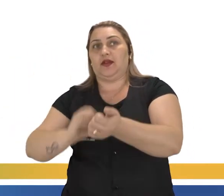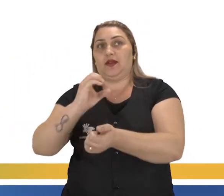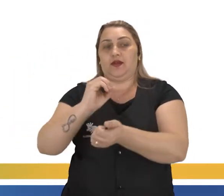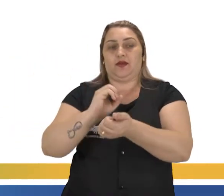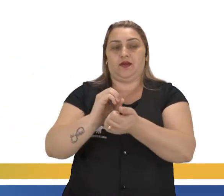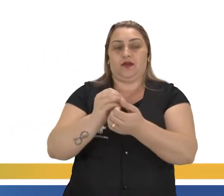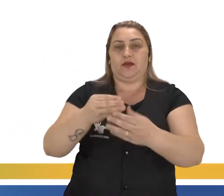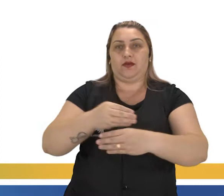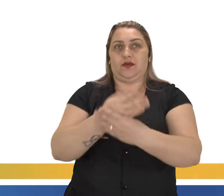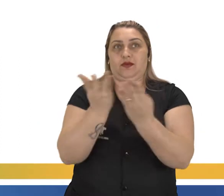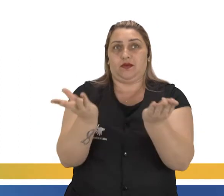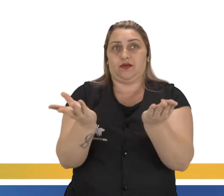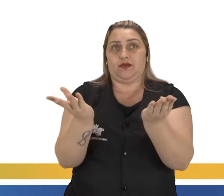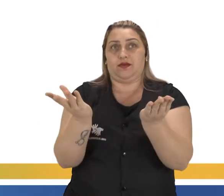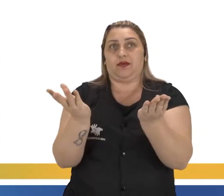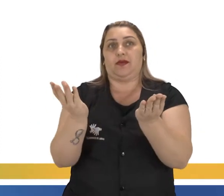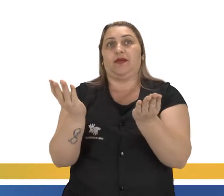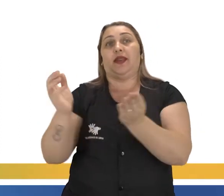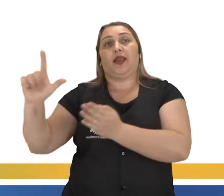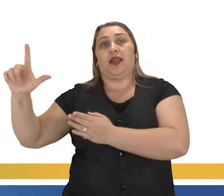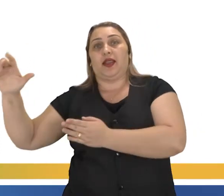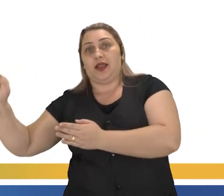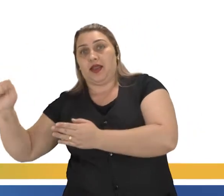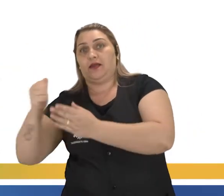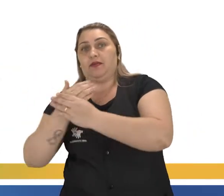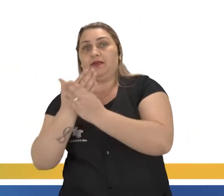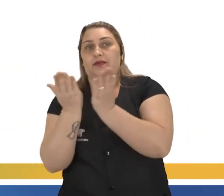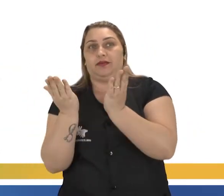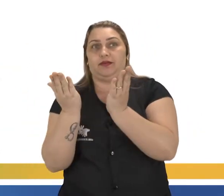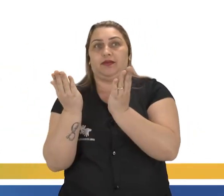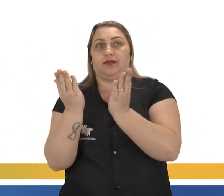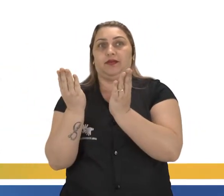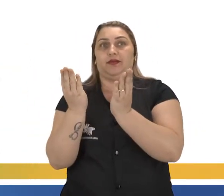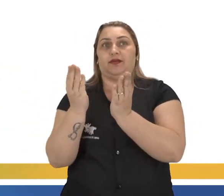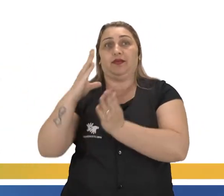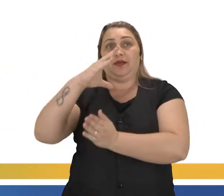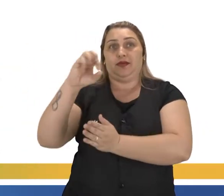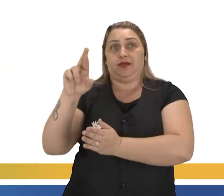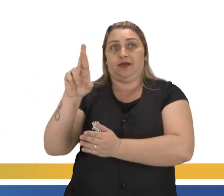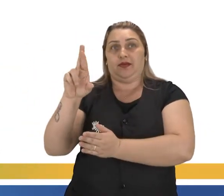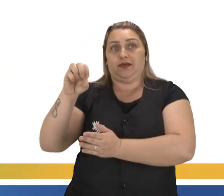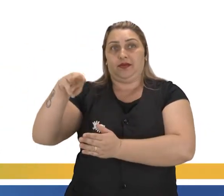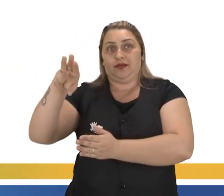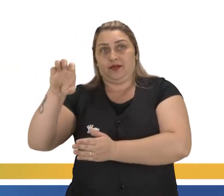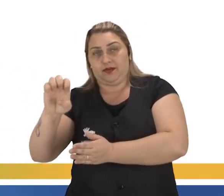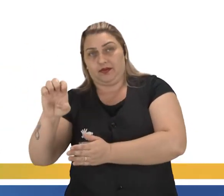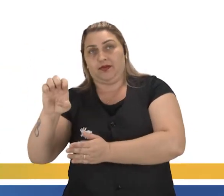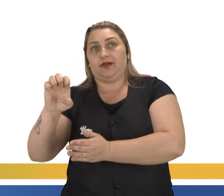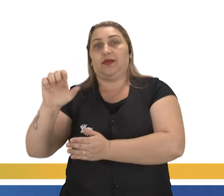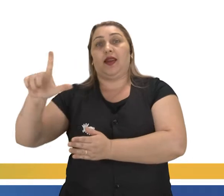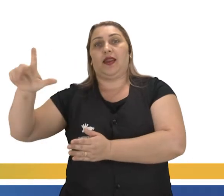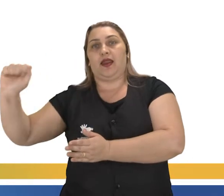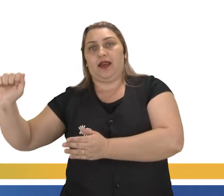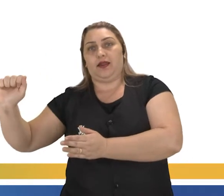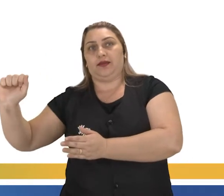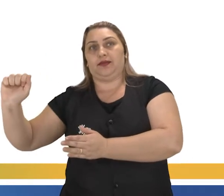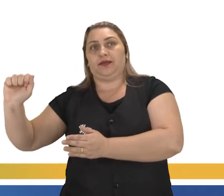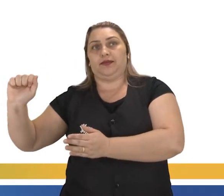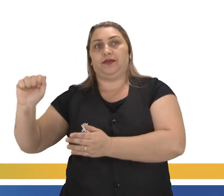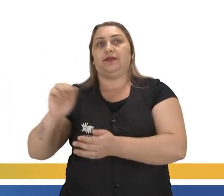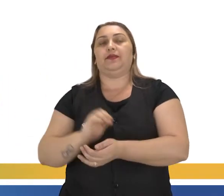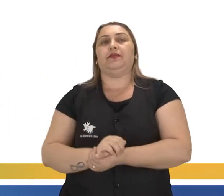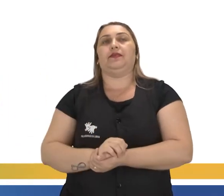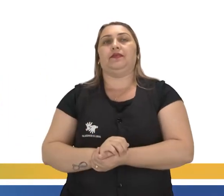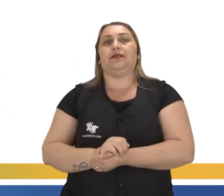Em espanhol eu digo la baraja. Em português eu digo o creme. Em espanhol, la